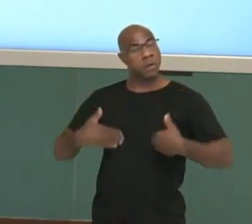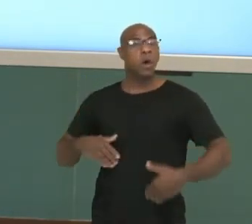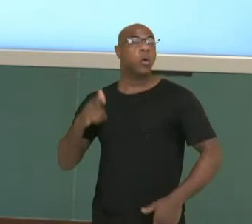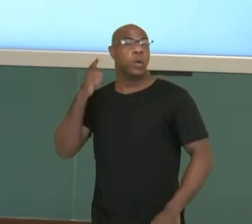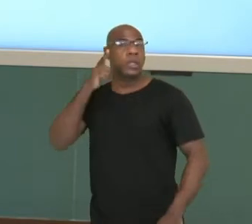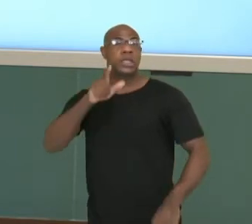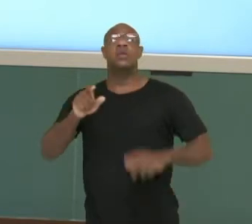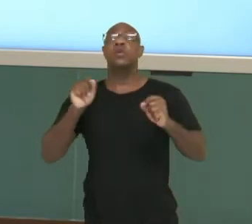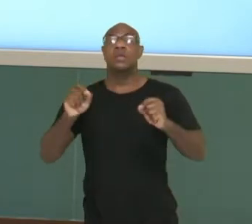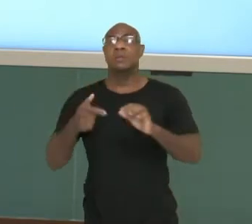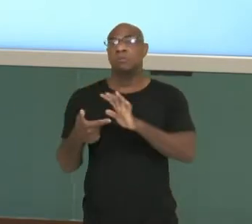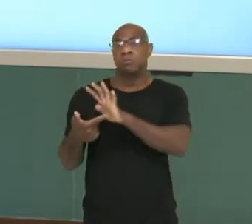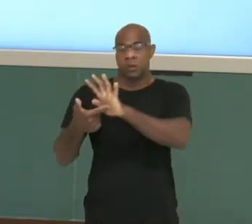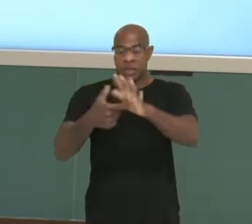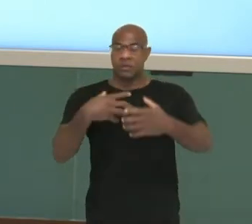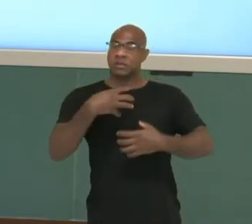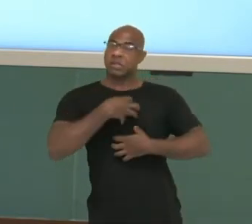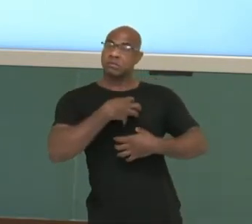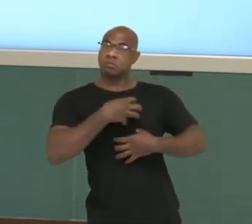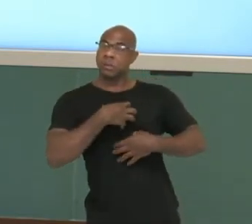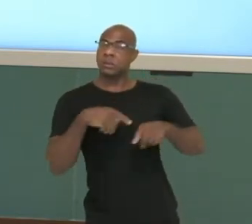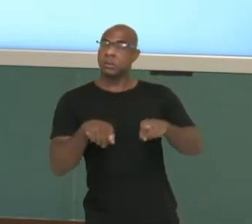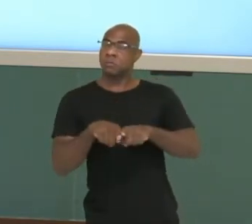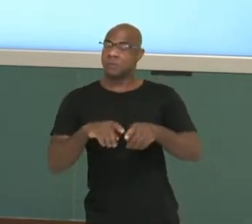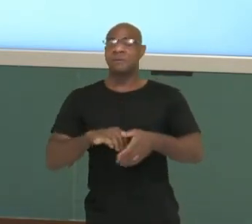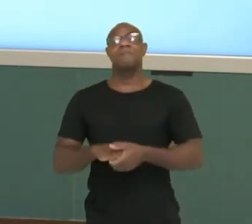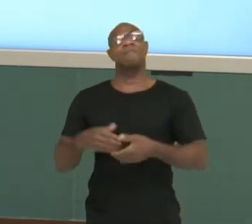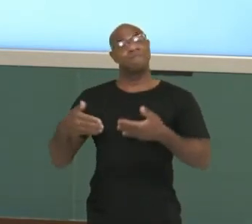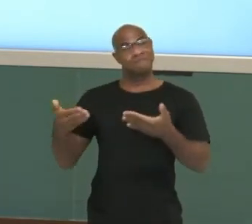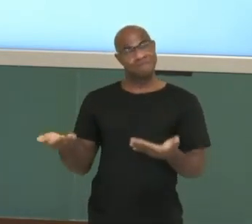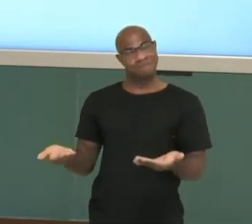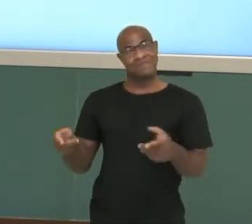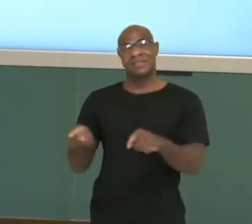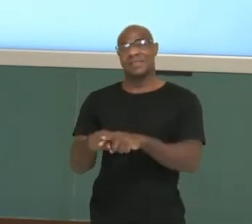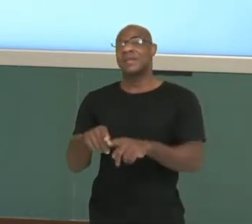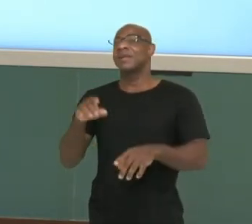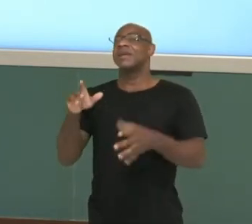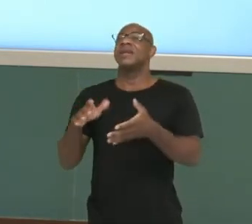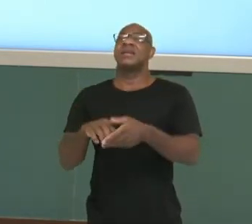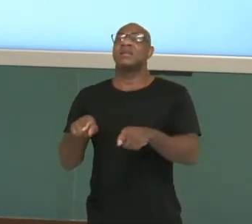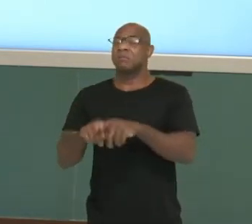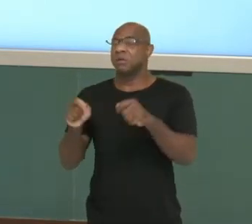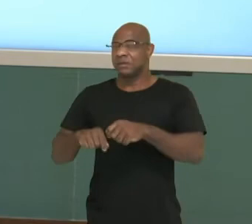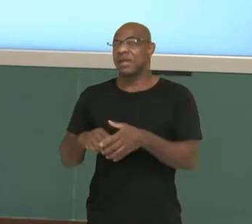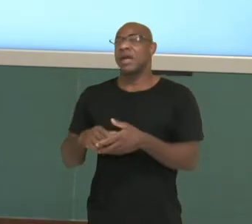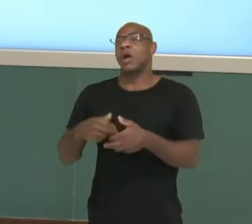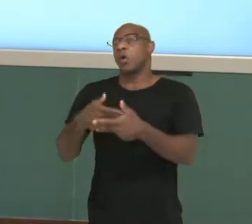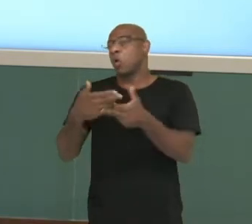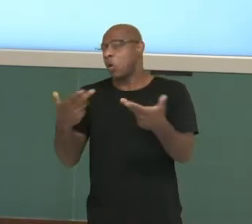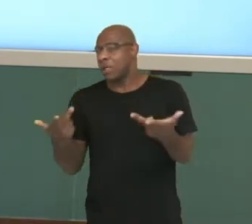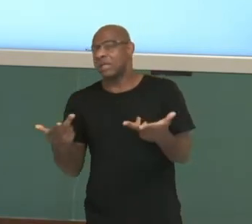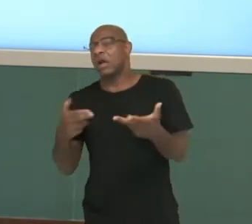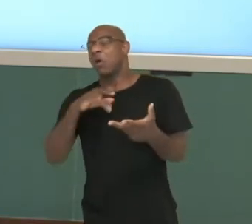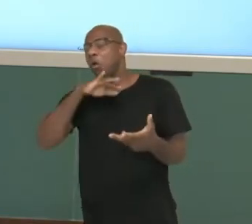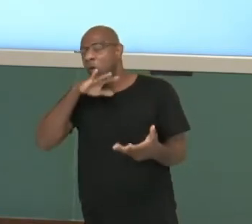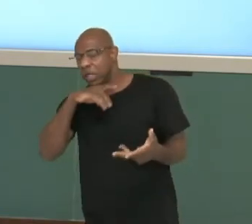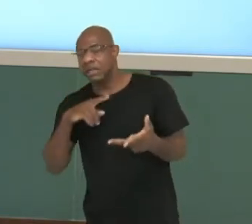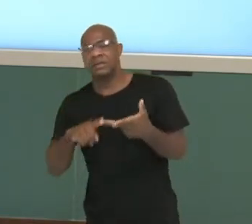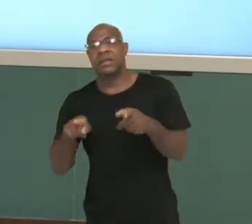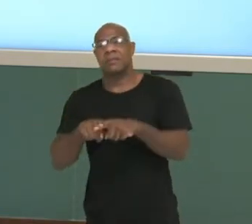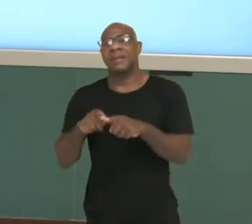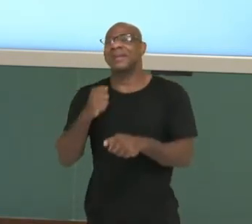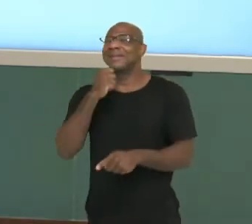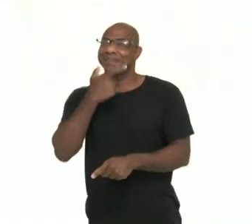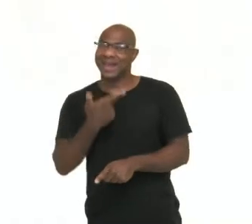conseguiam trazer os sentimentos, né? Que nos remete ali peças de tragédia e peças de comédia.